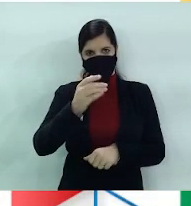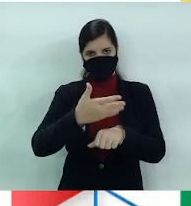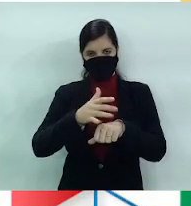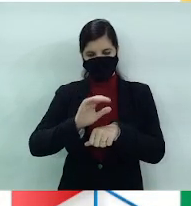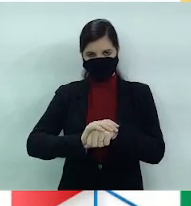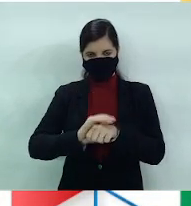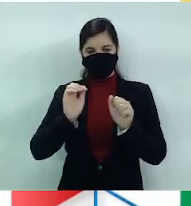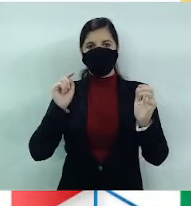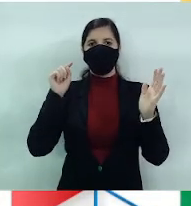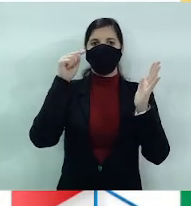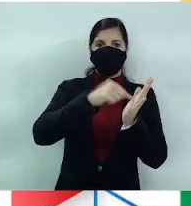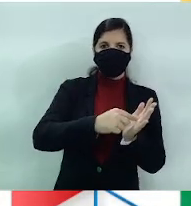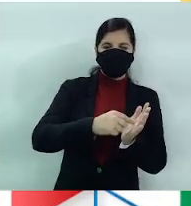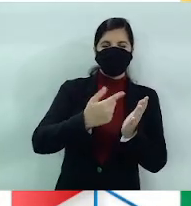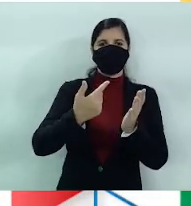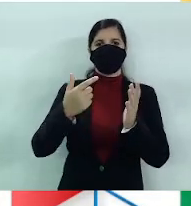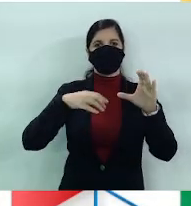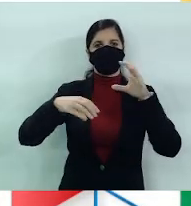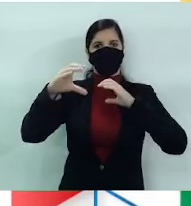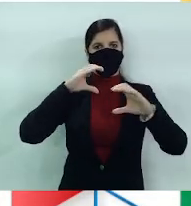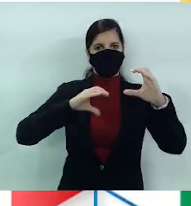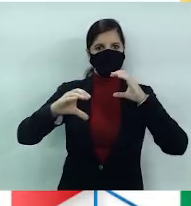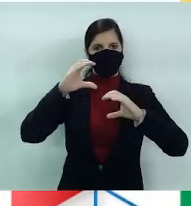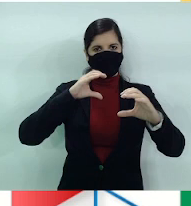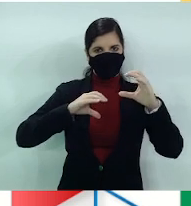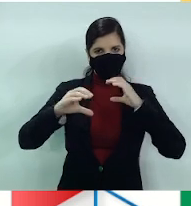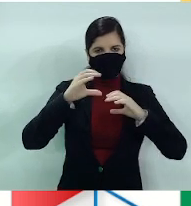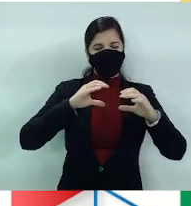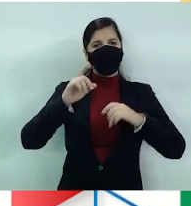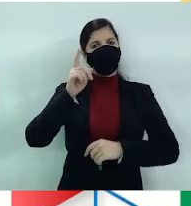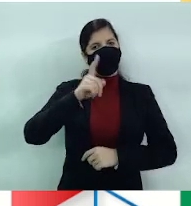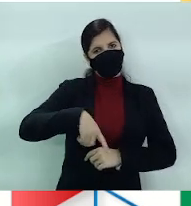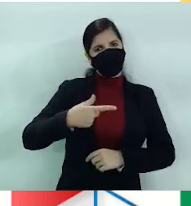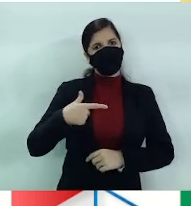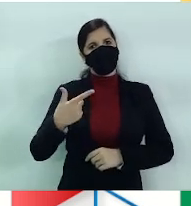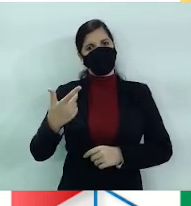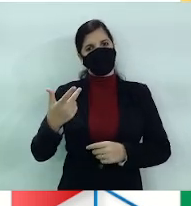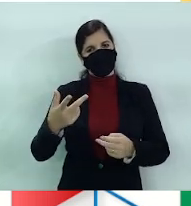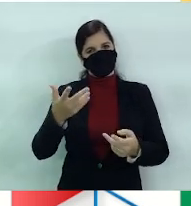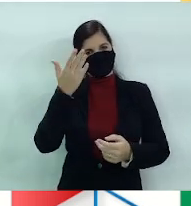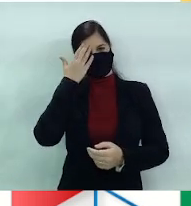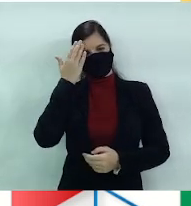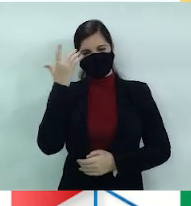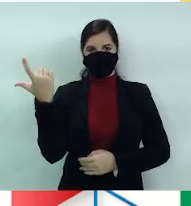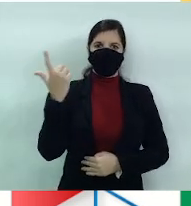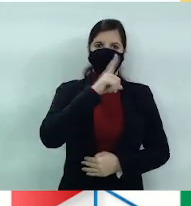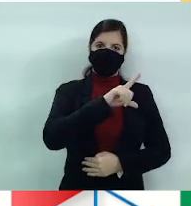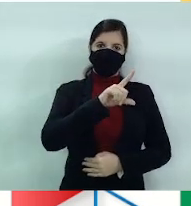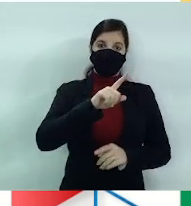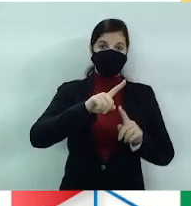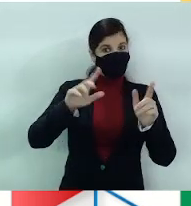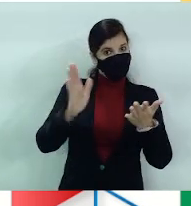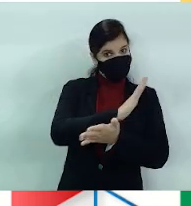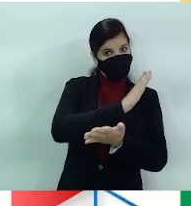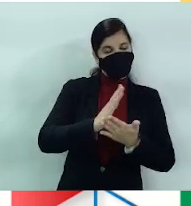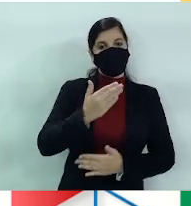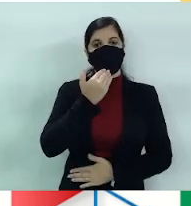a finalidade da comunicação é fazer-se entender, mas há quem prefira